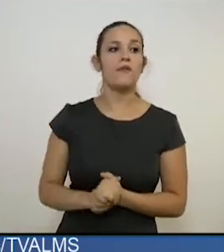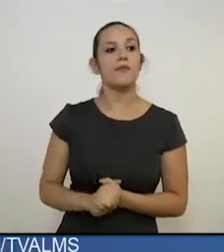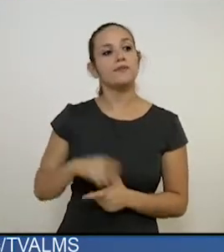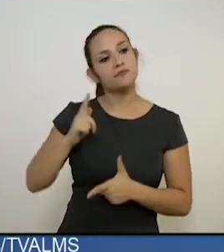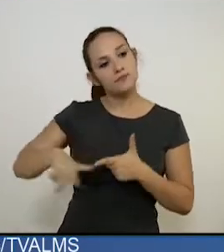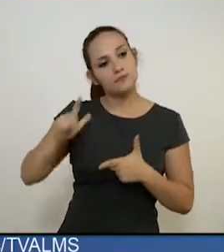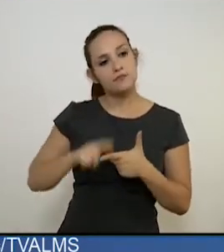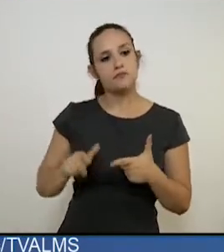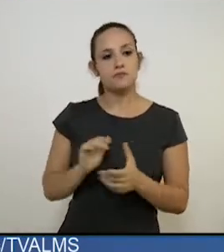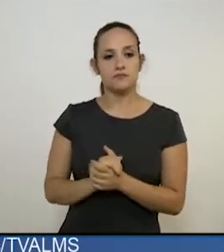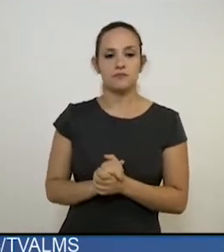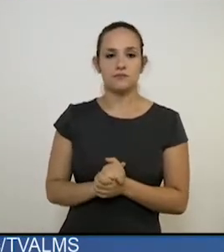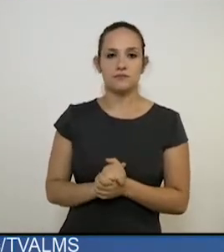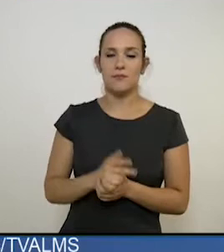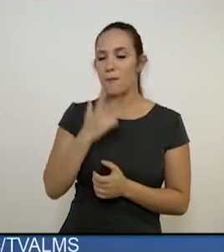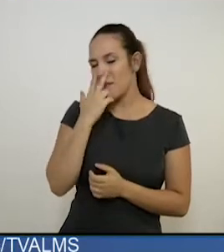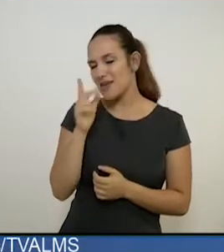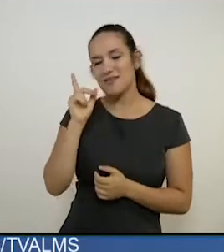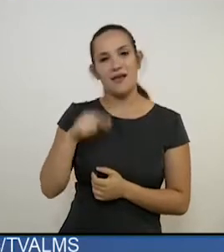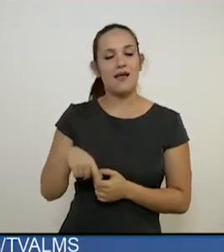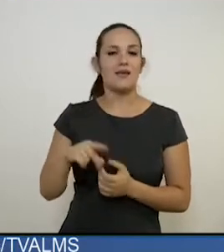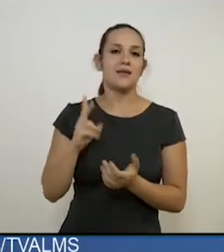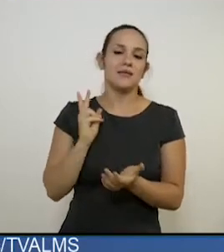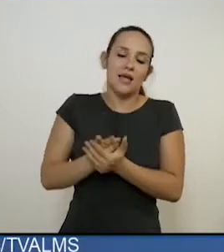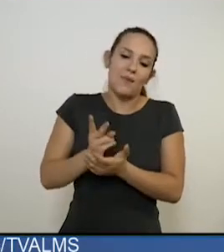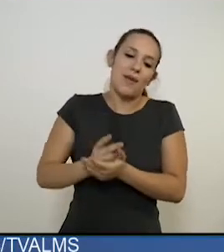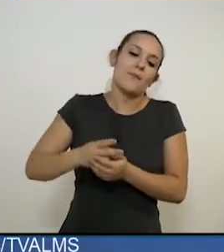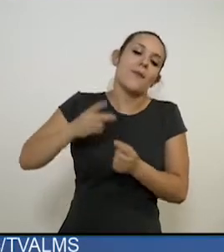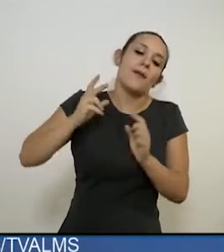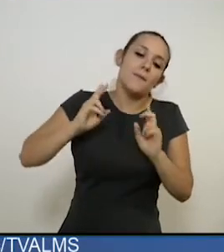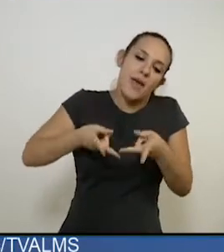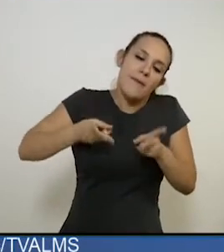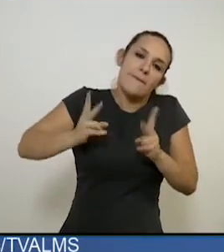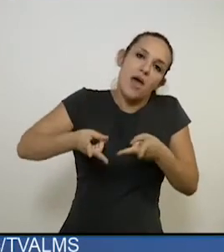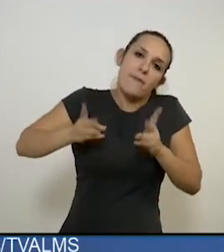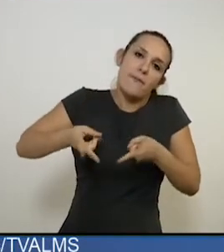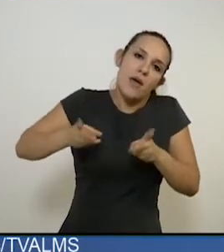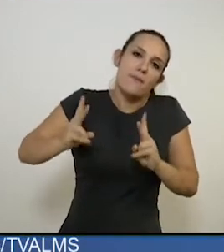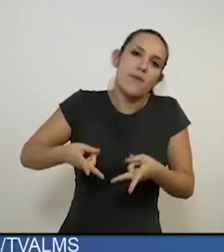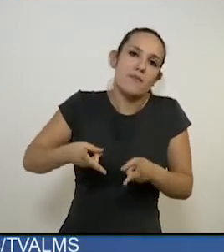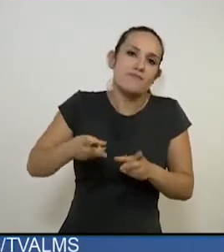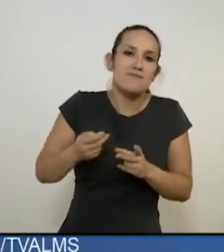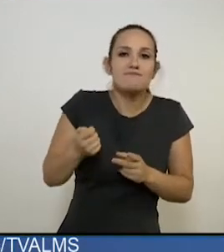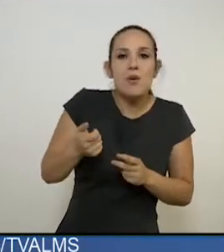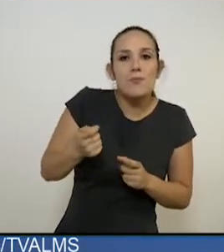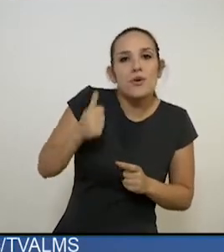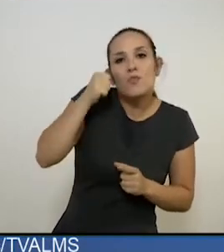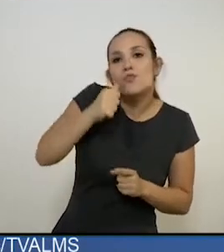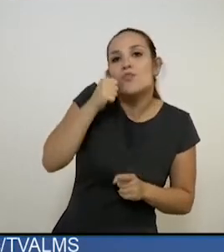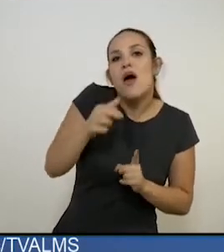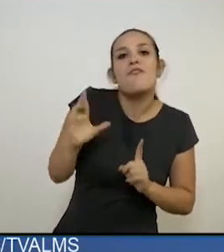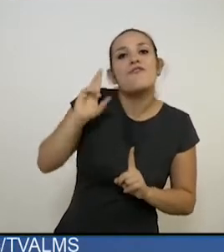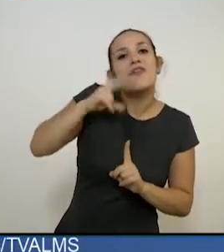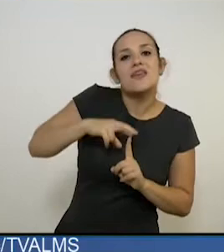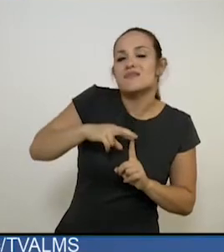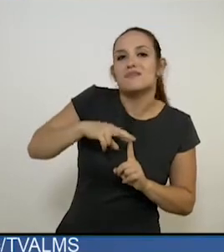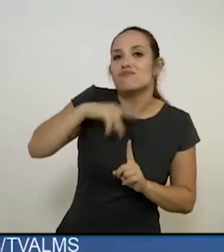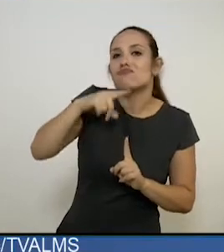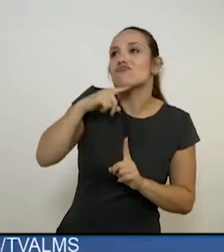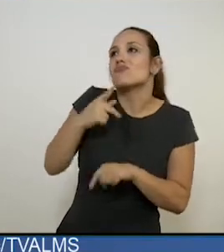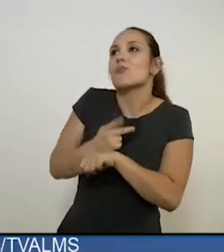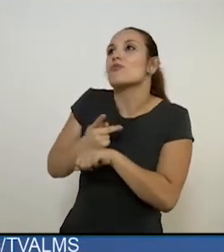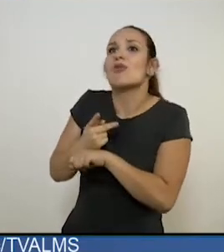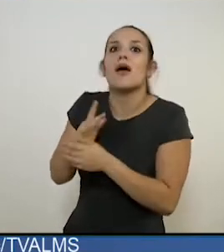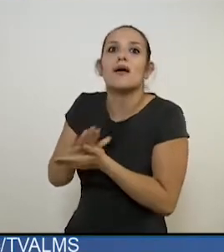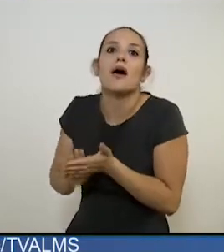processo cai em um círculo vicioso, no qual a baixa representatividade feminina impacta na